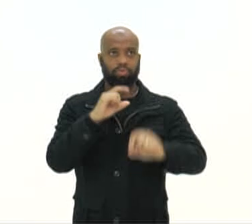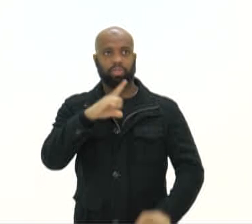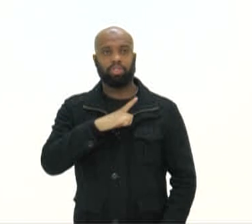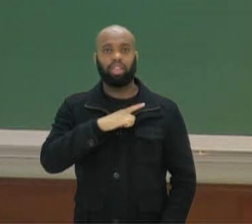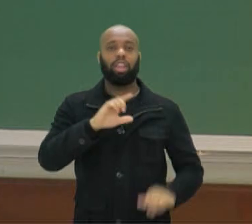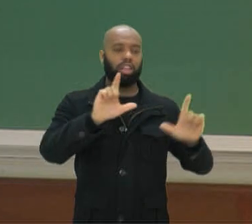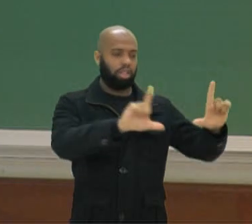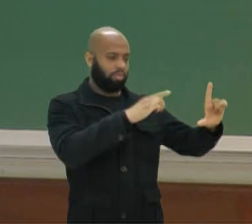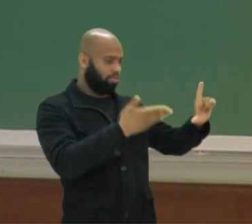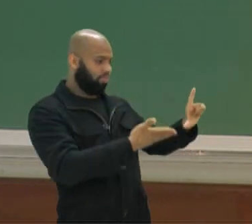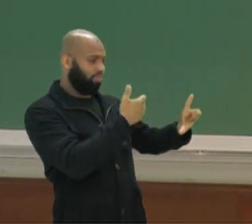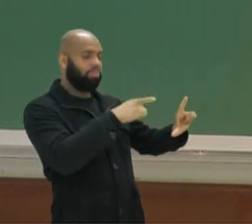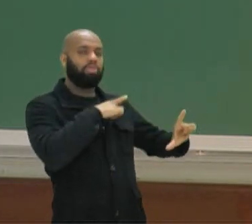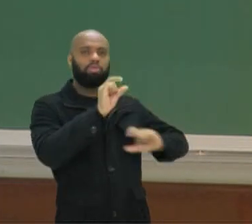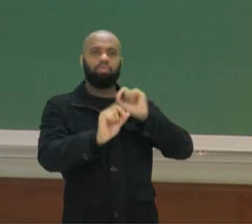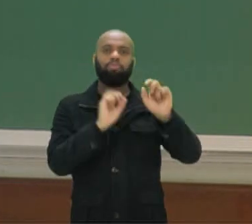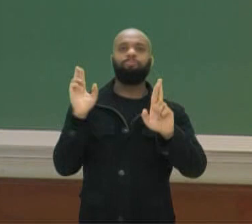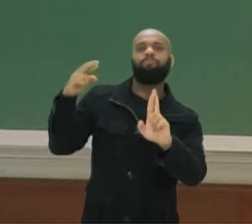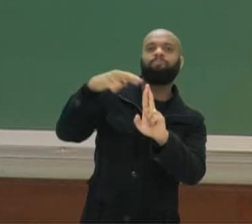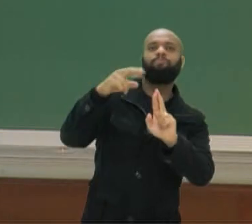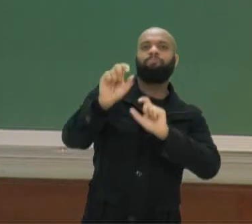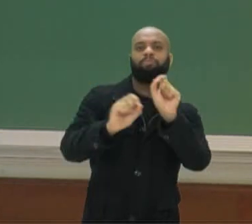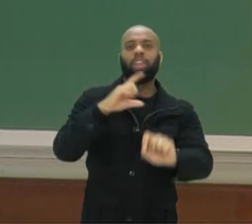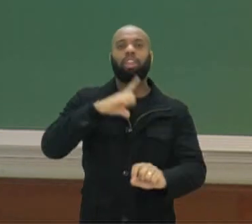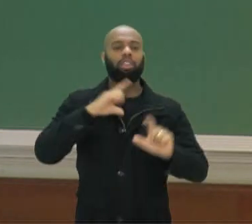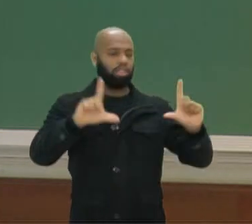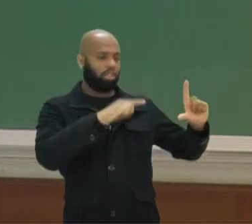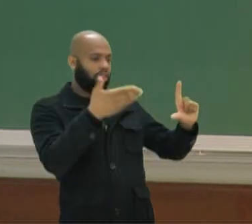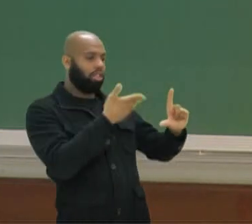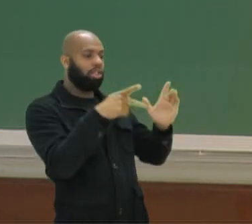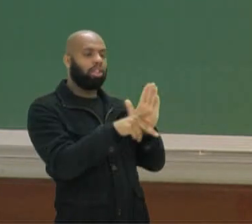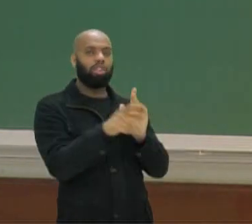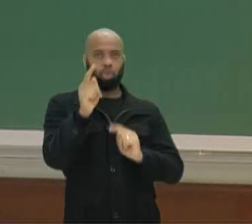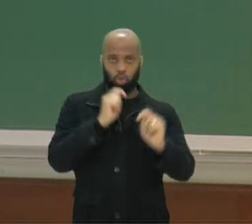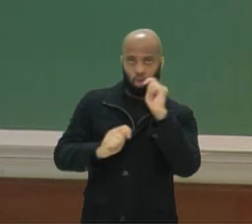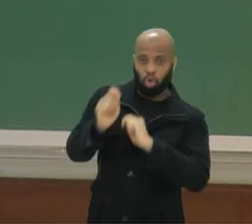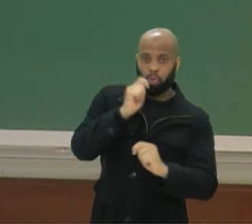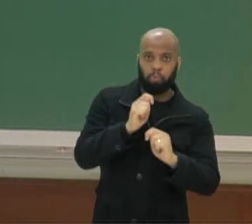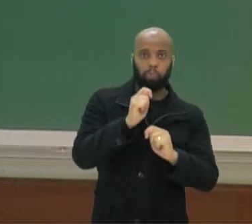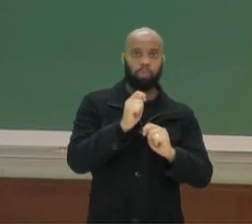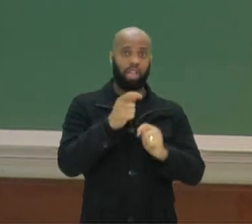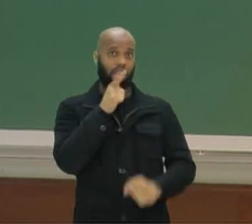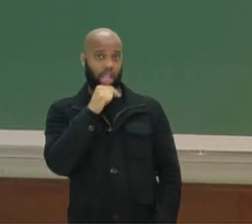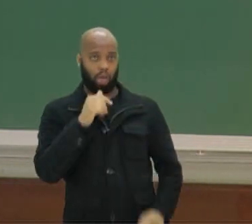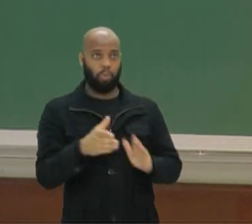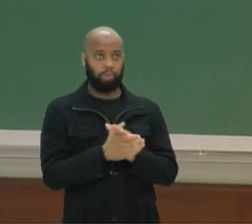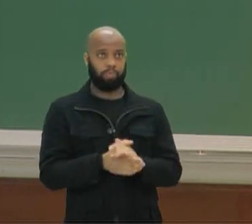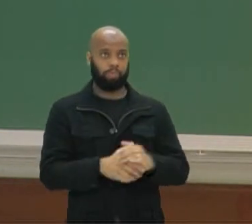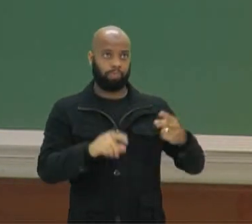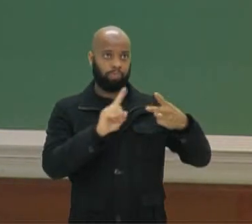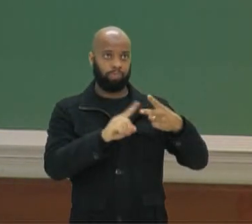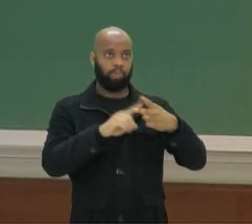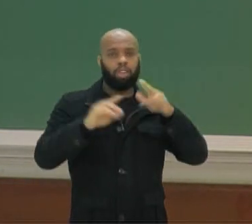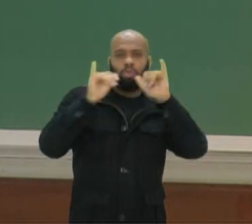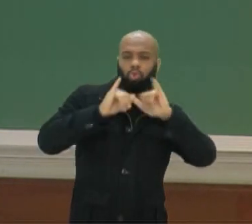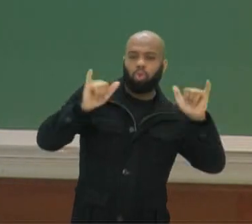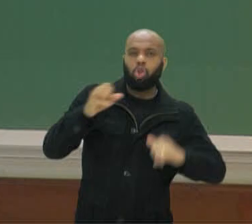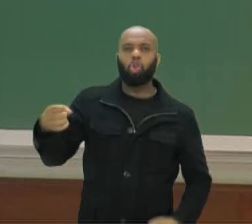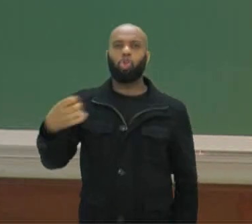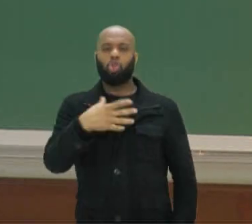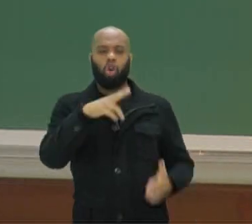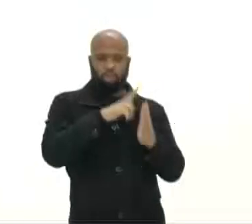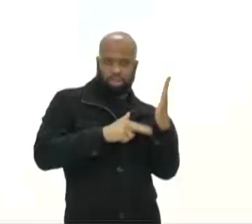O anúncio ao lado refere-se a uma campanha para a economia do consumo de água, a divulgação de uma nova tinta para bancos